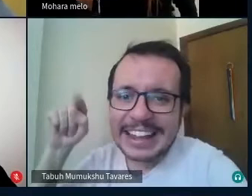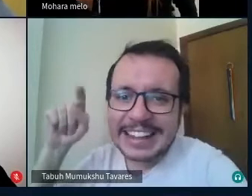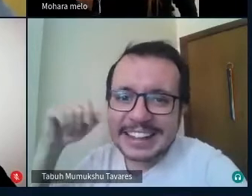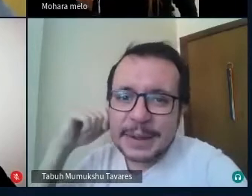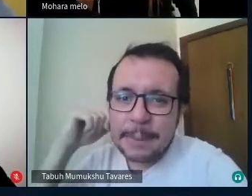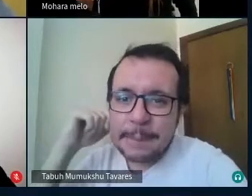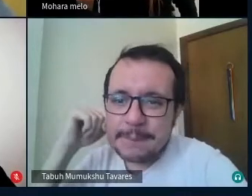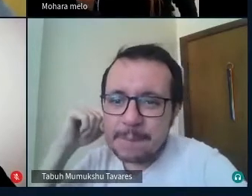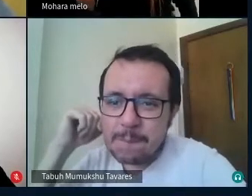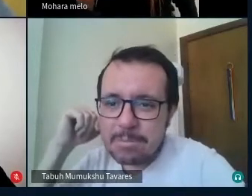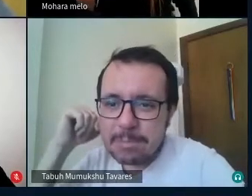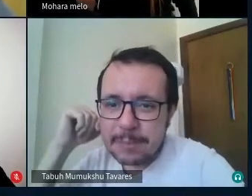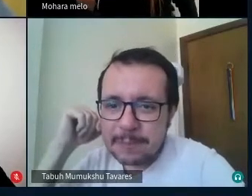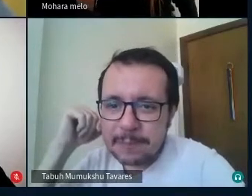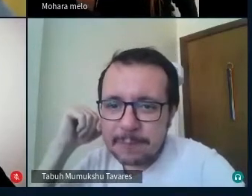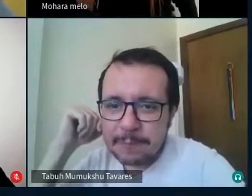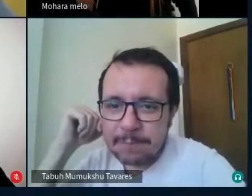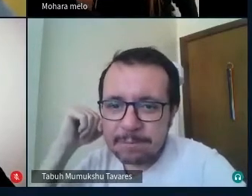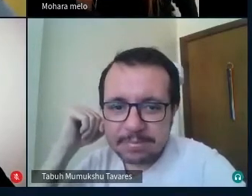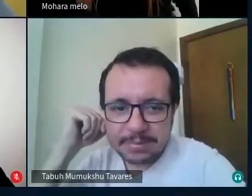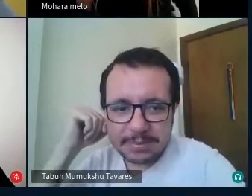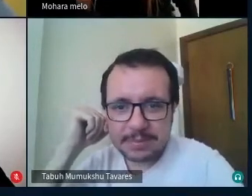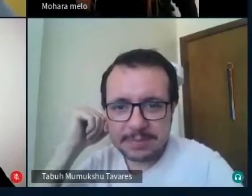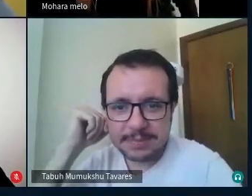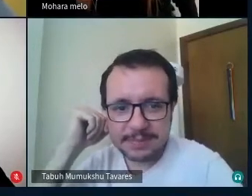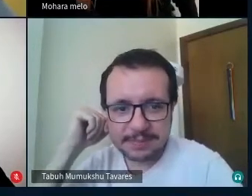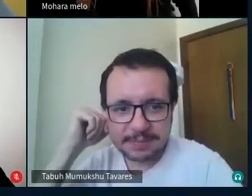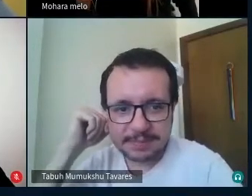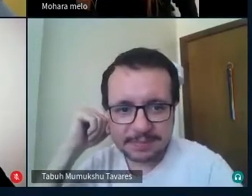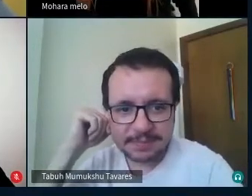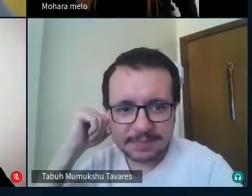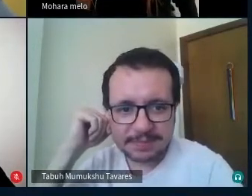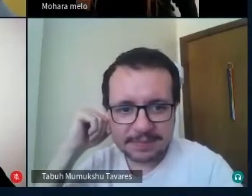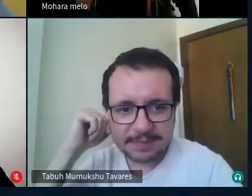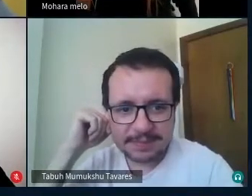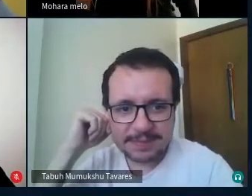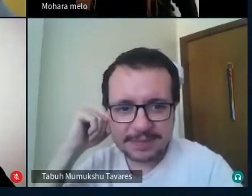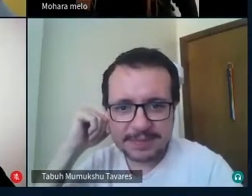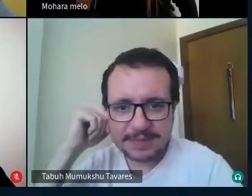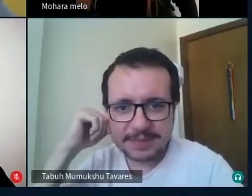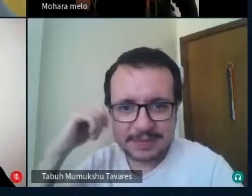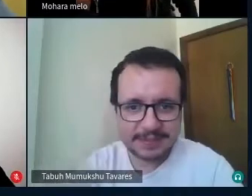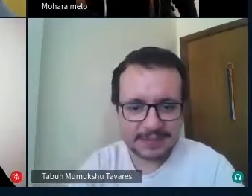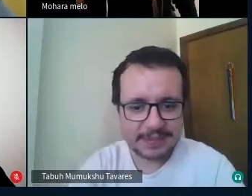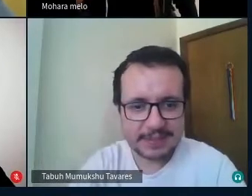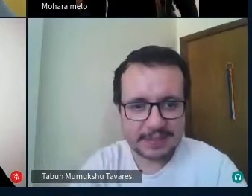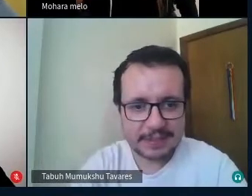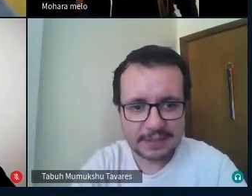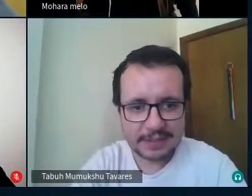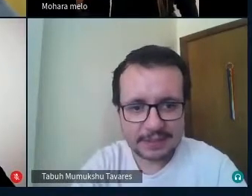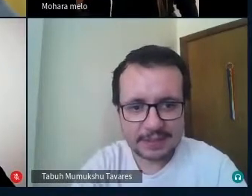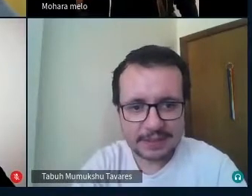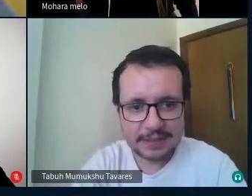Gente, mas eu tava com muito medo do Carlos, muito medo! E ele foi lindo.